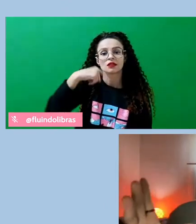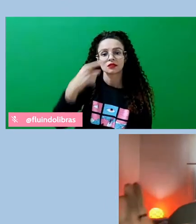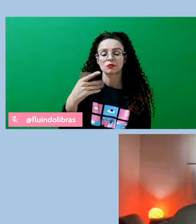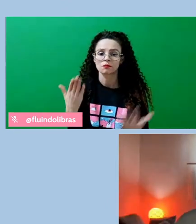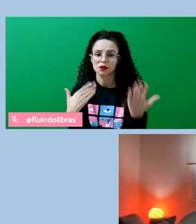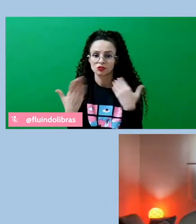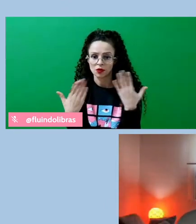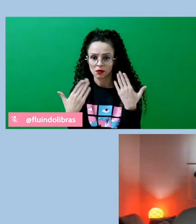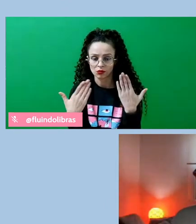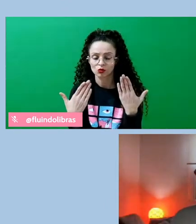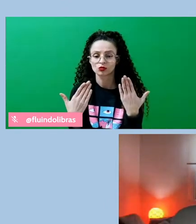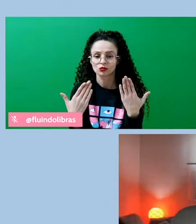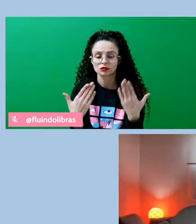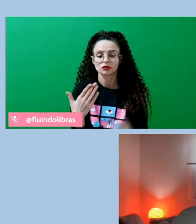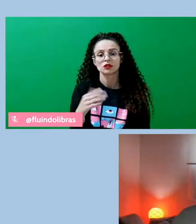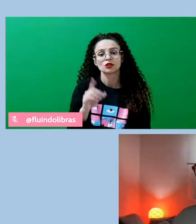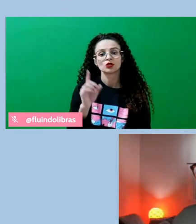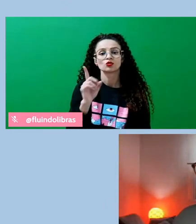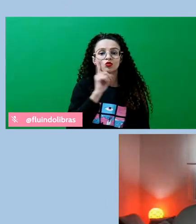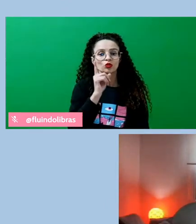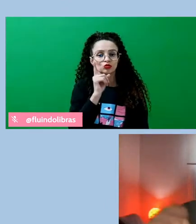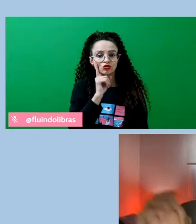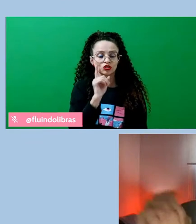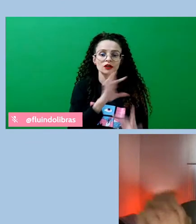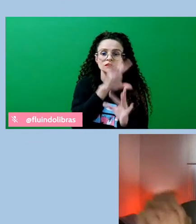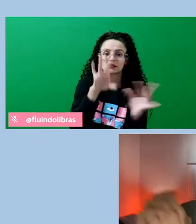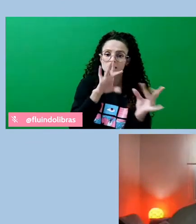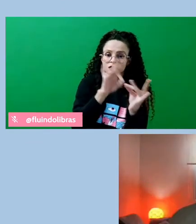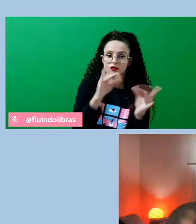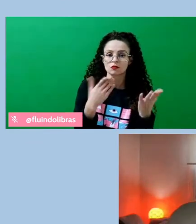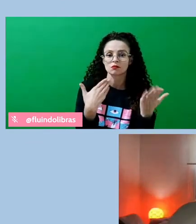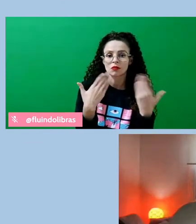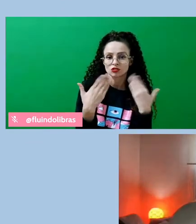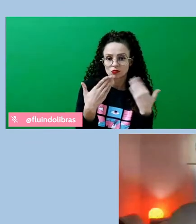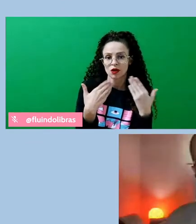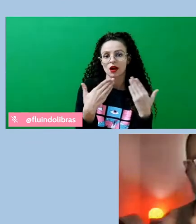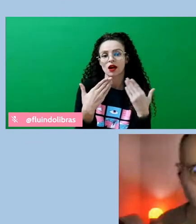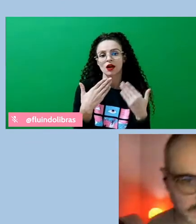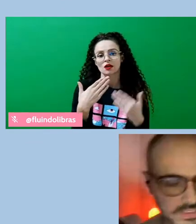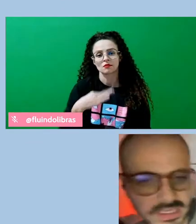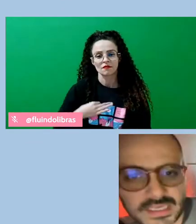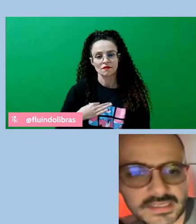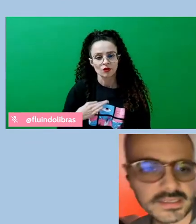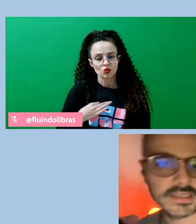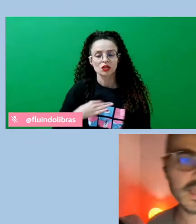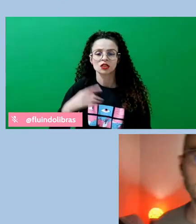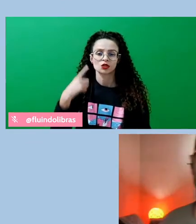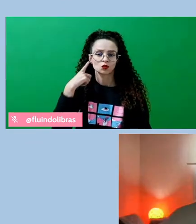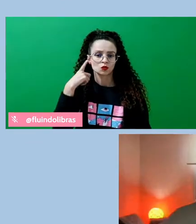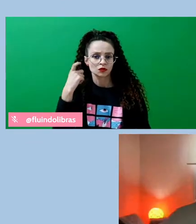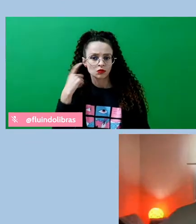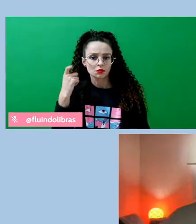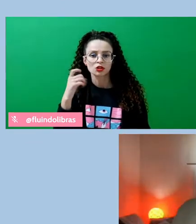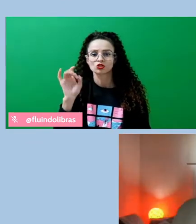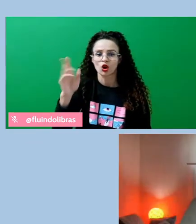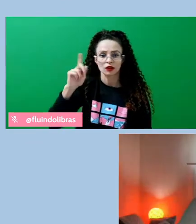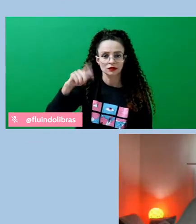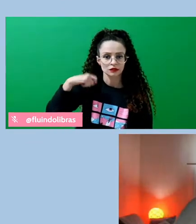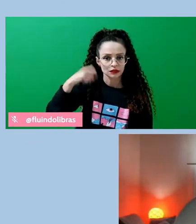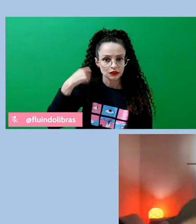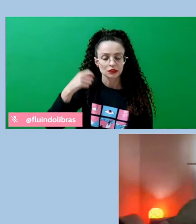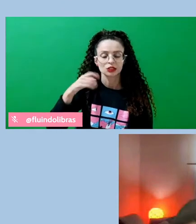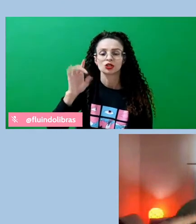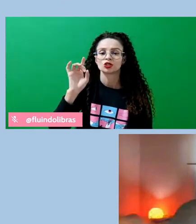bate-papos. Cada dia tem um bate-papo específico de equipe, vai ter figurino ainda, tem trilha, tem só as atrizes, tem